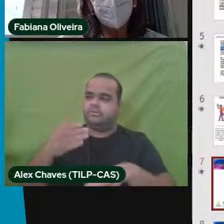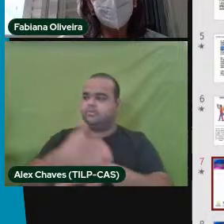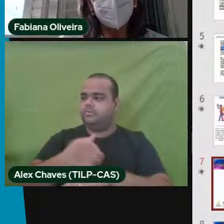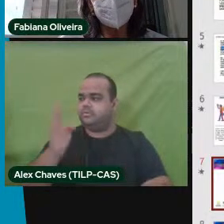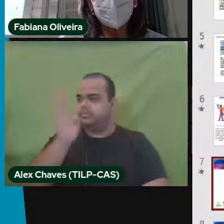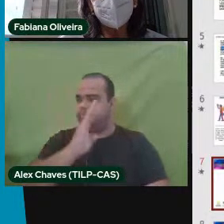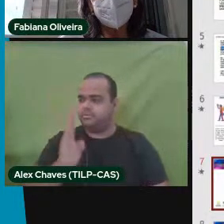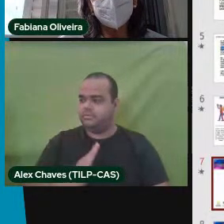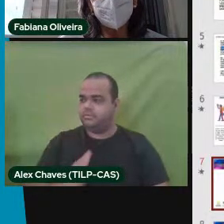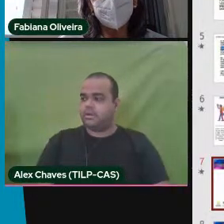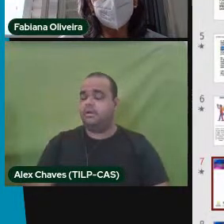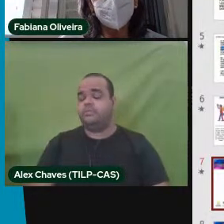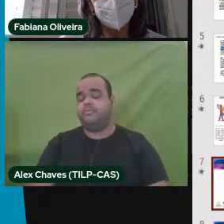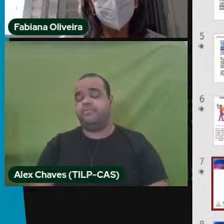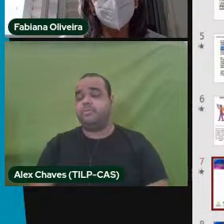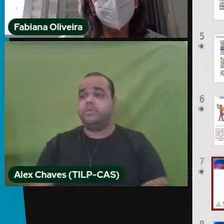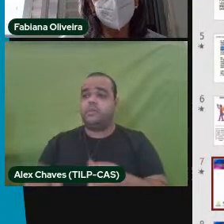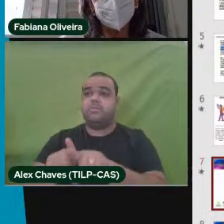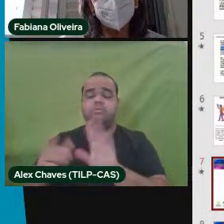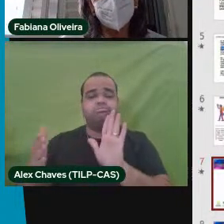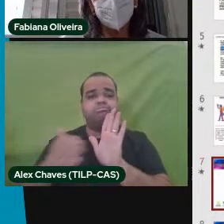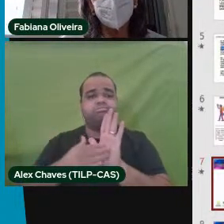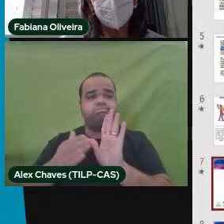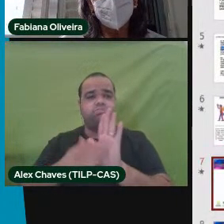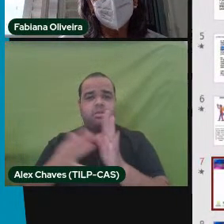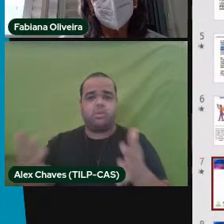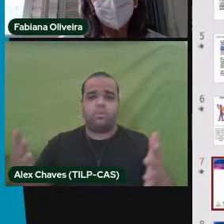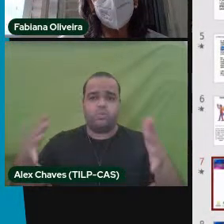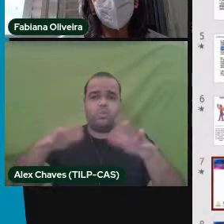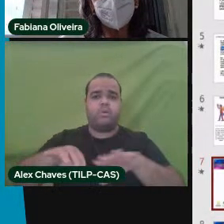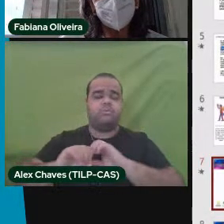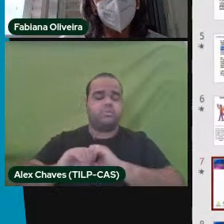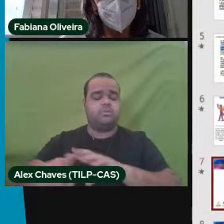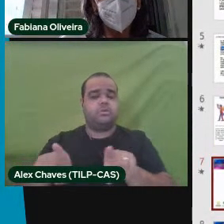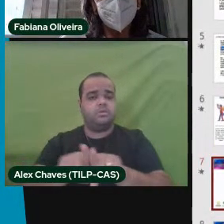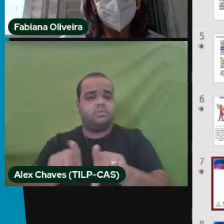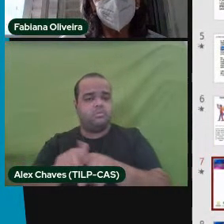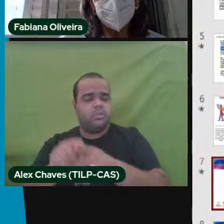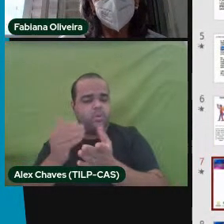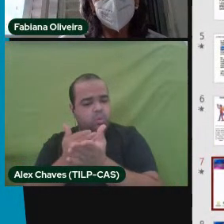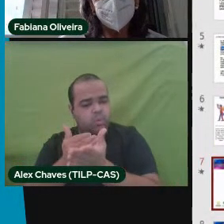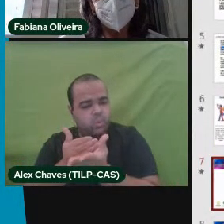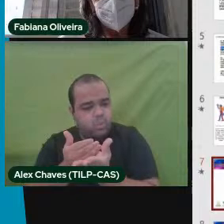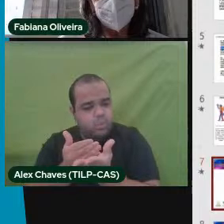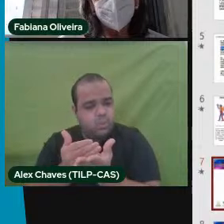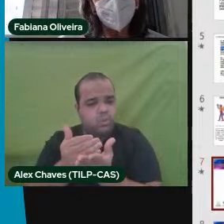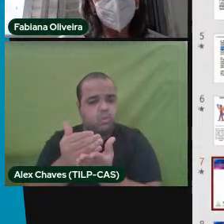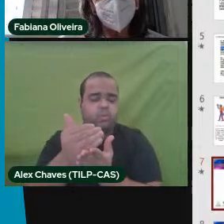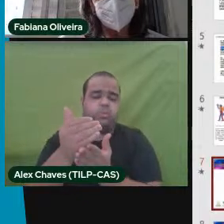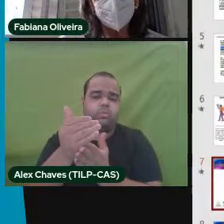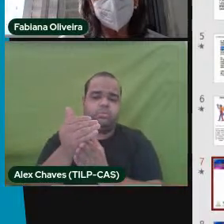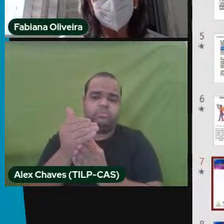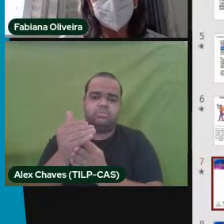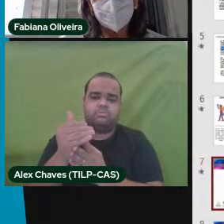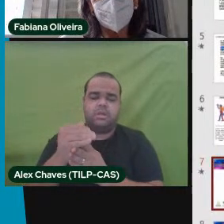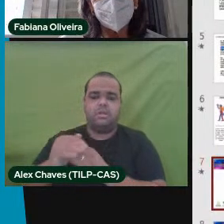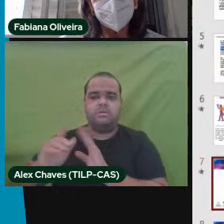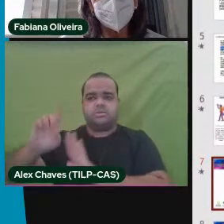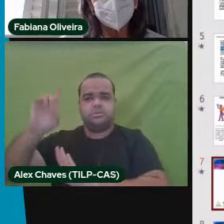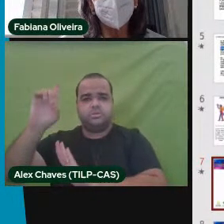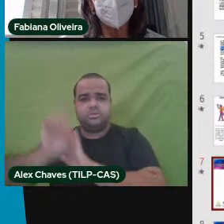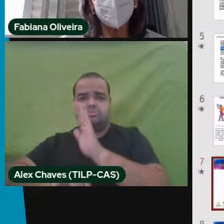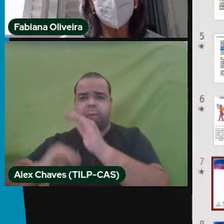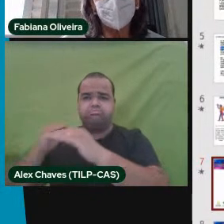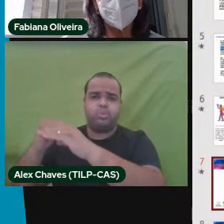a defesa da inclusão, da educação, que começou desde os direitos